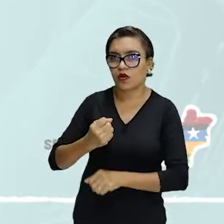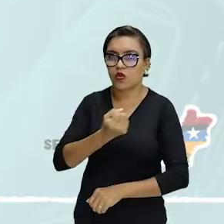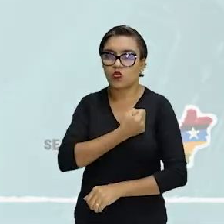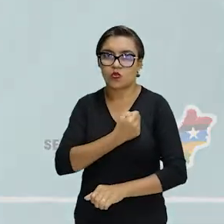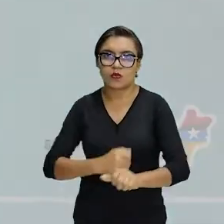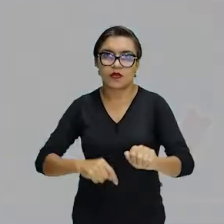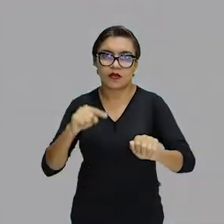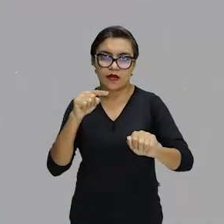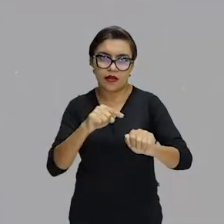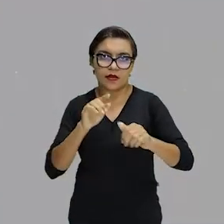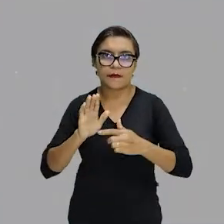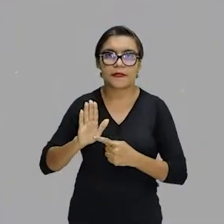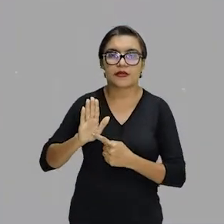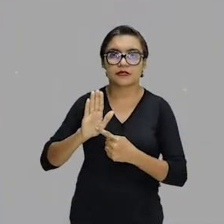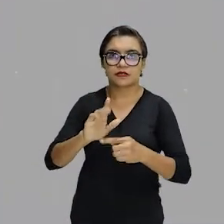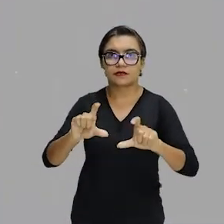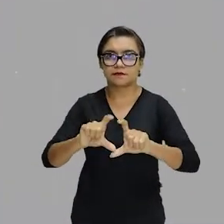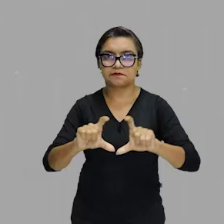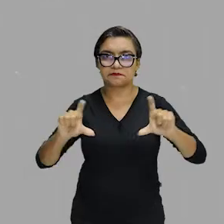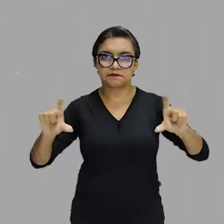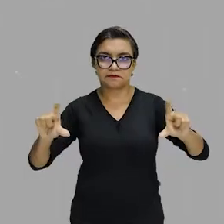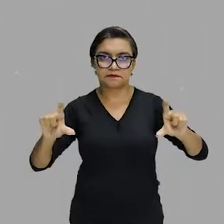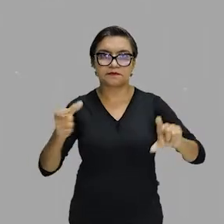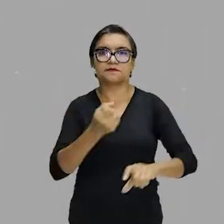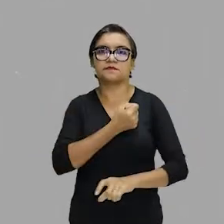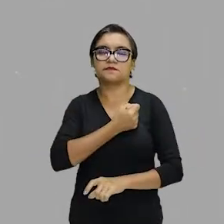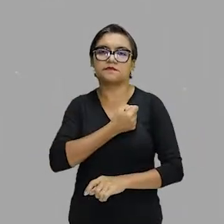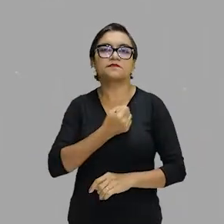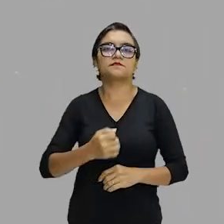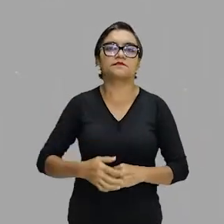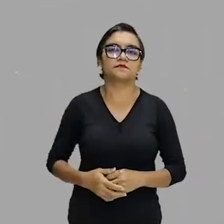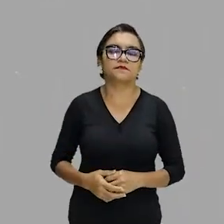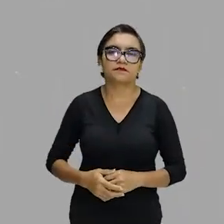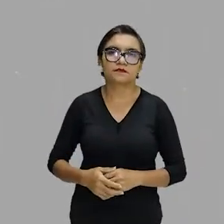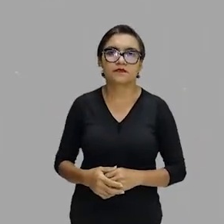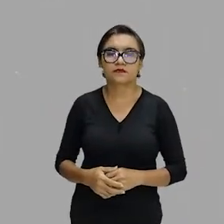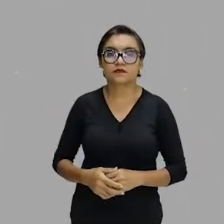está representado aí nessa expressão numérica, tá?